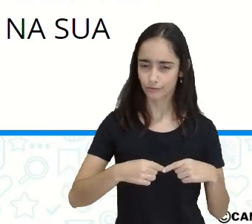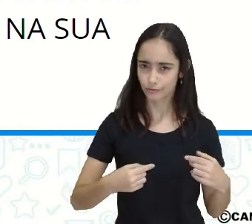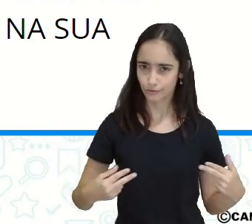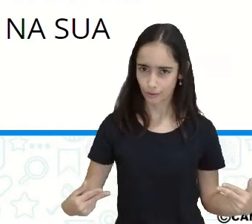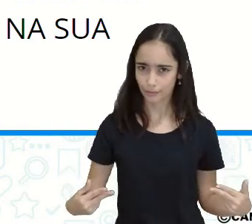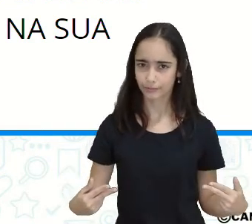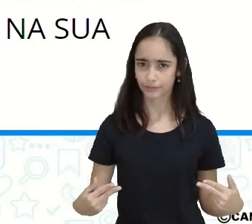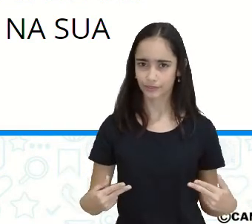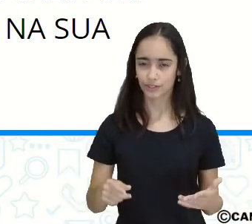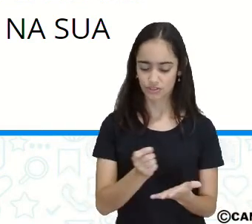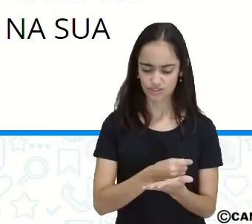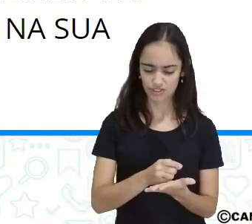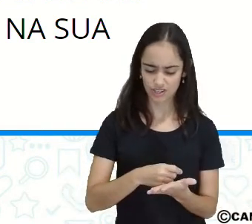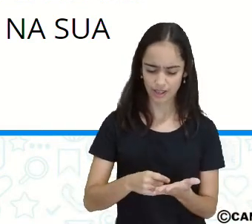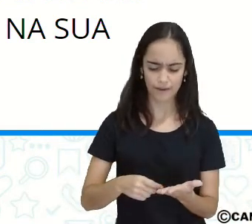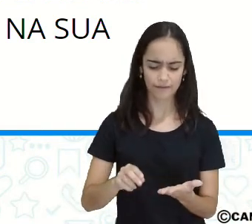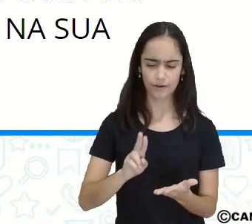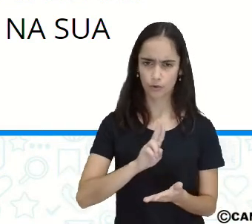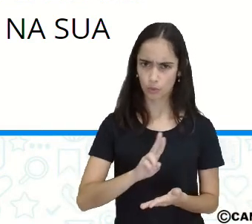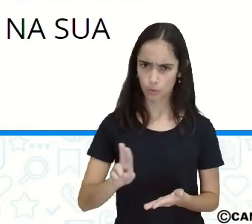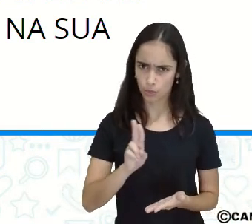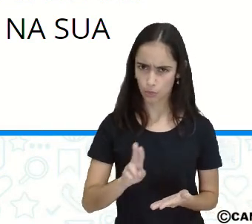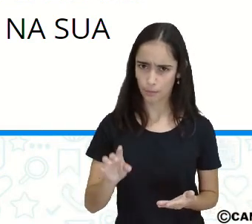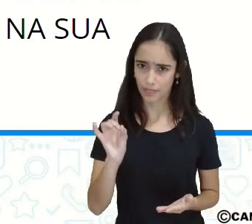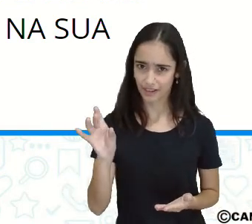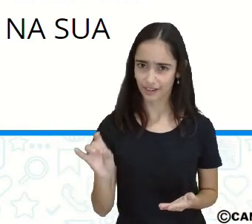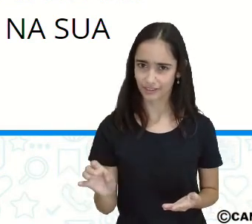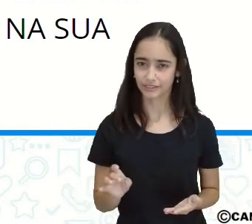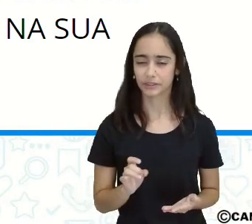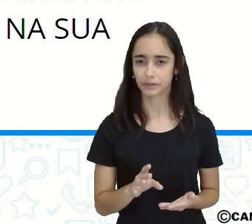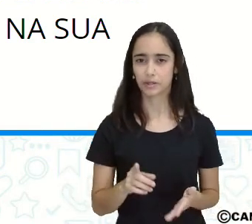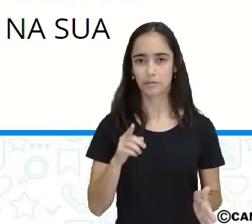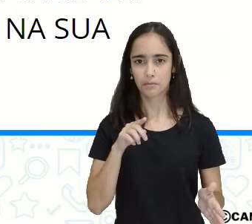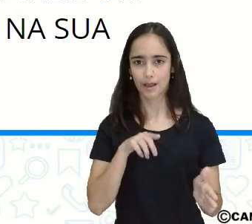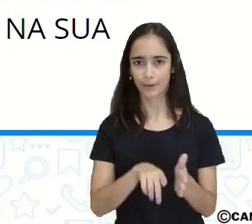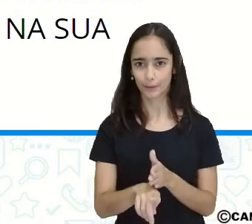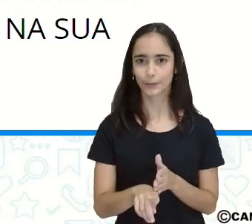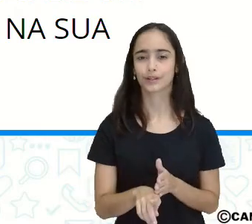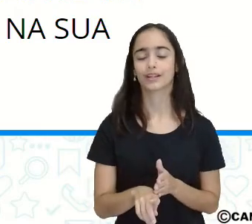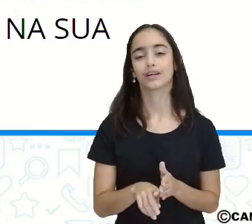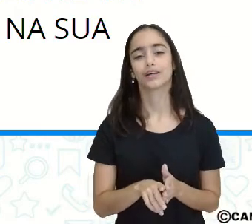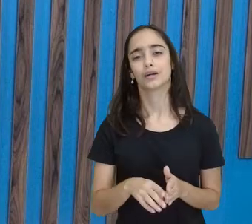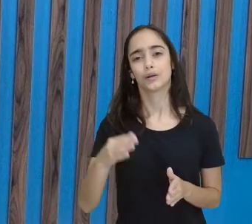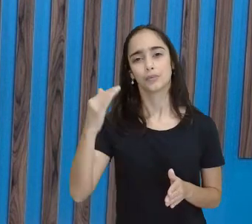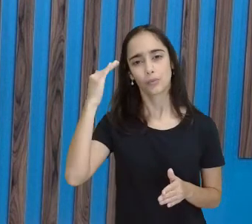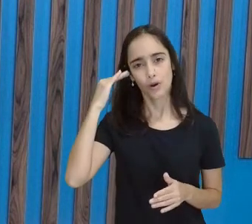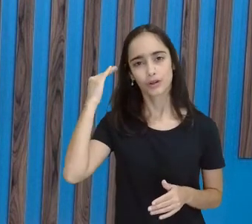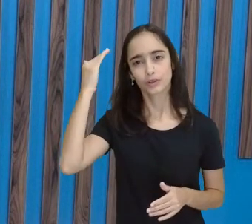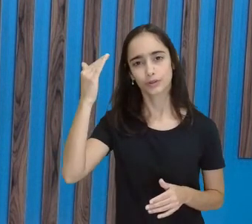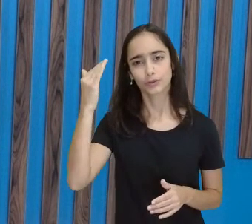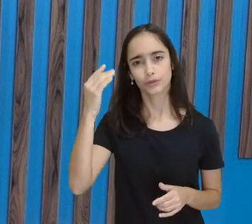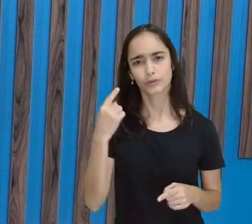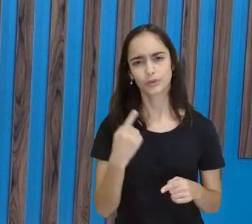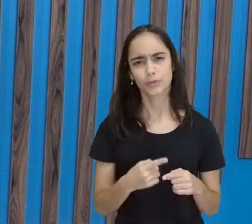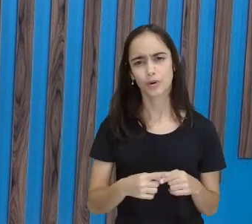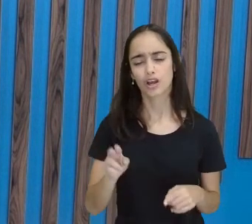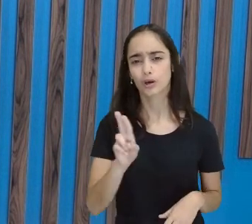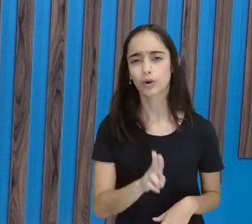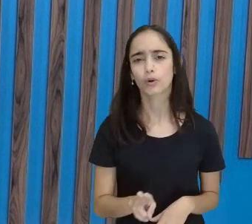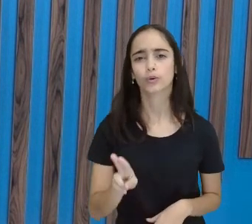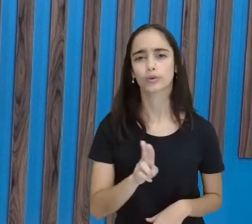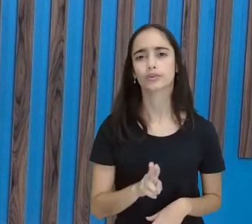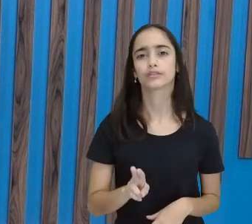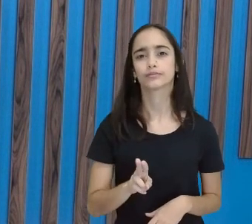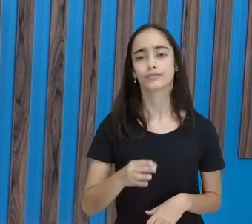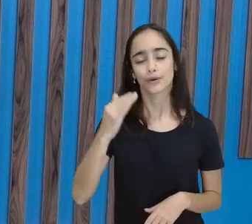de cada um desses instrumentos de medida e pergunta para o adulto, né? Para que serve? Usa para quê? Para ele lhe dizer,